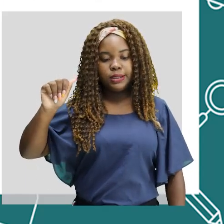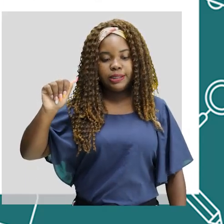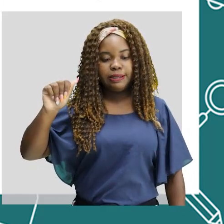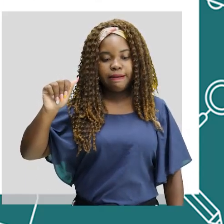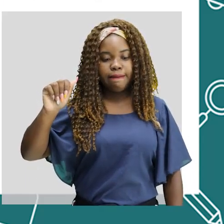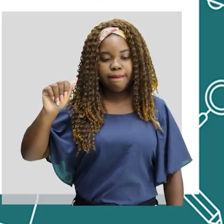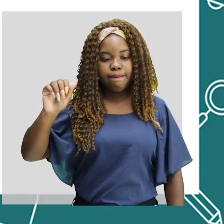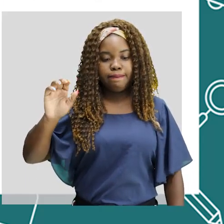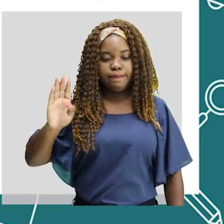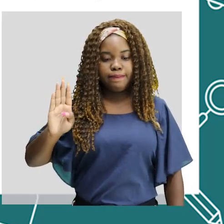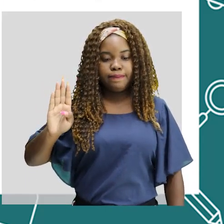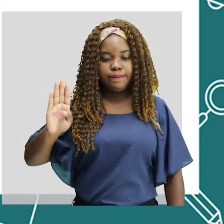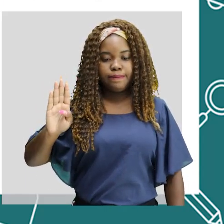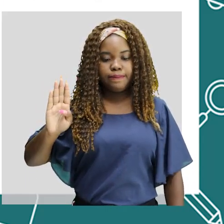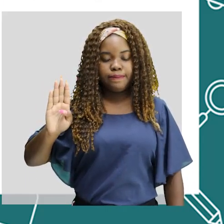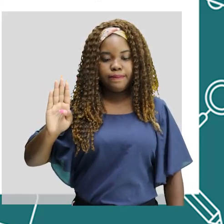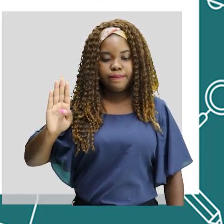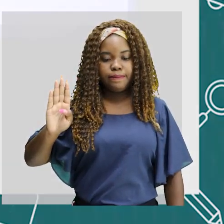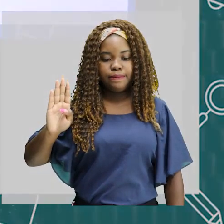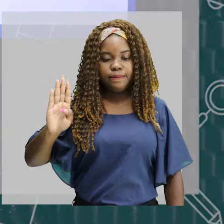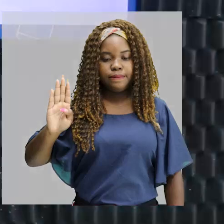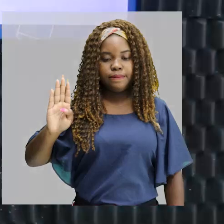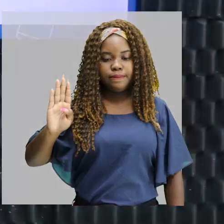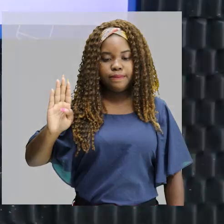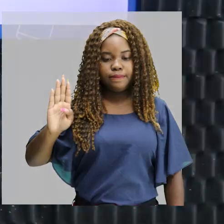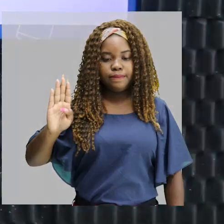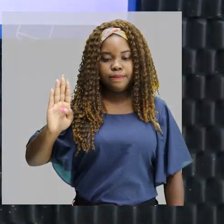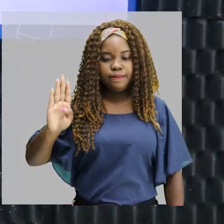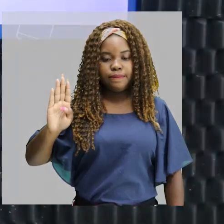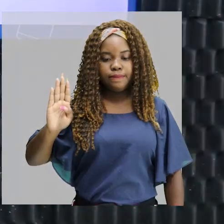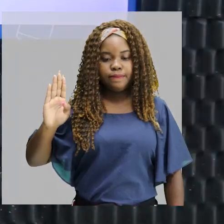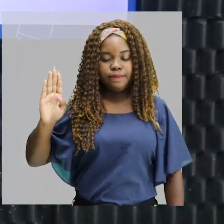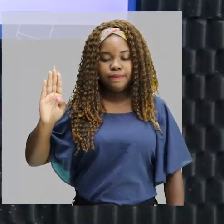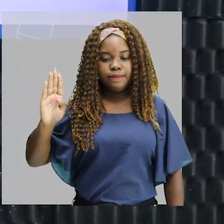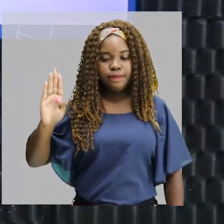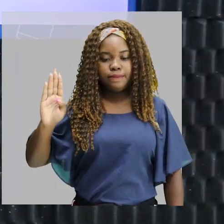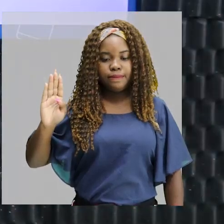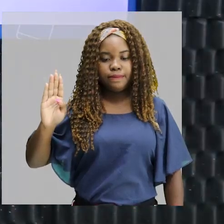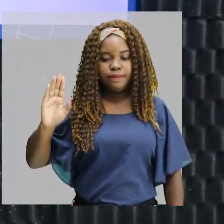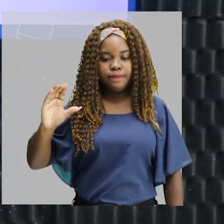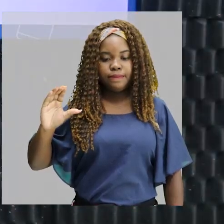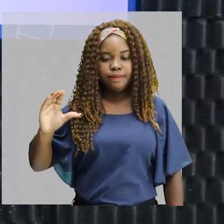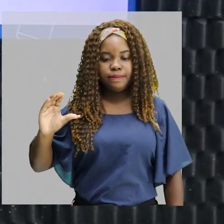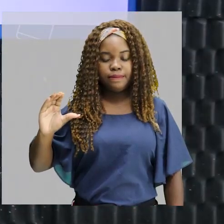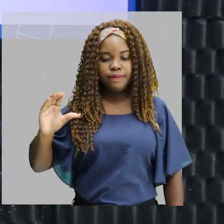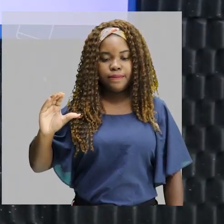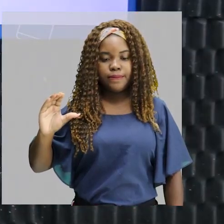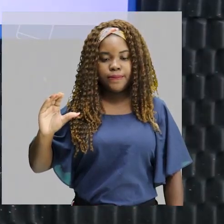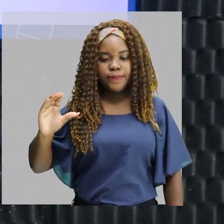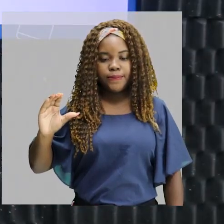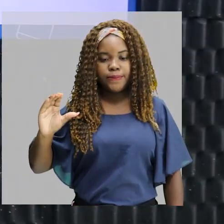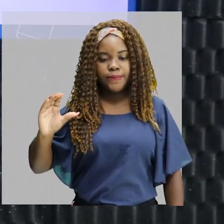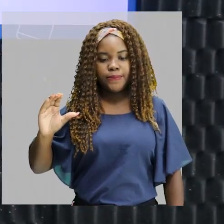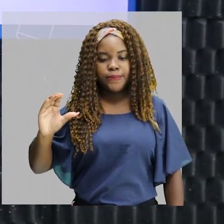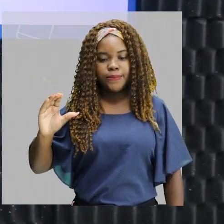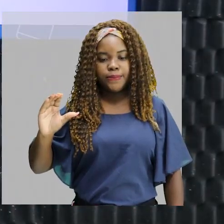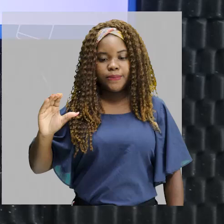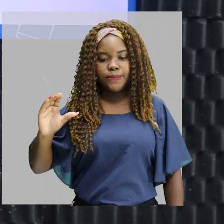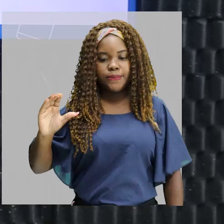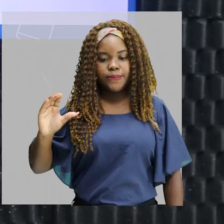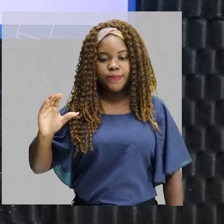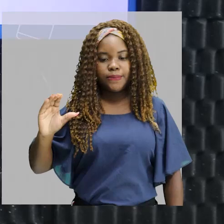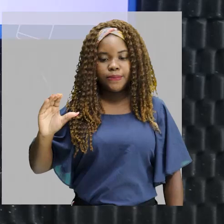alguno, alguno, alguém, alguno. Na alternativa C, eu tenho nadie,